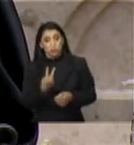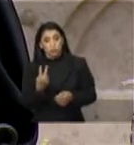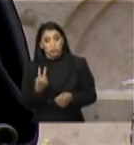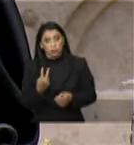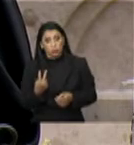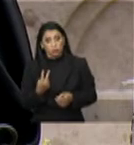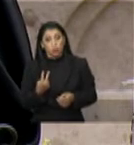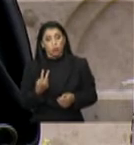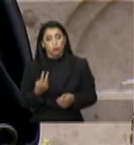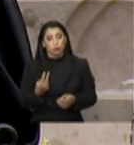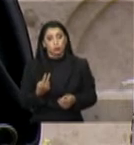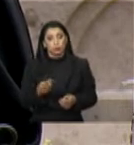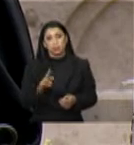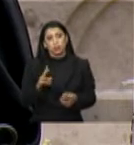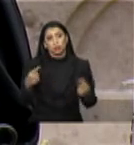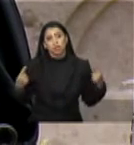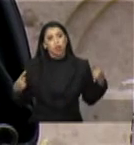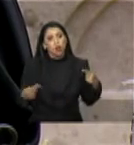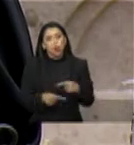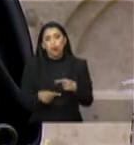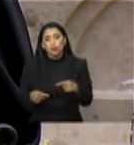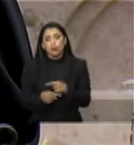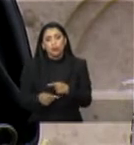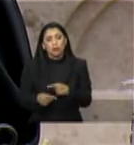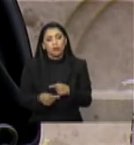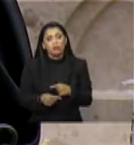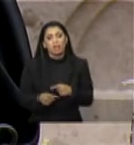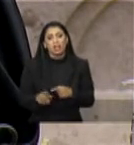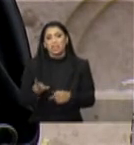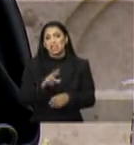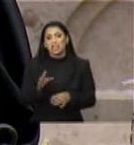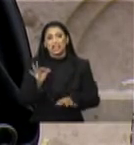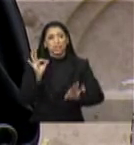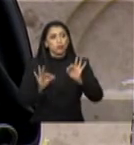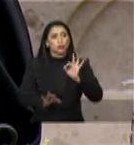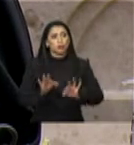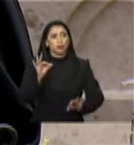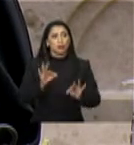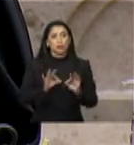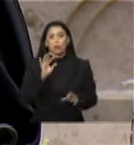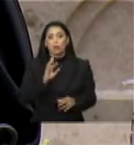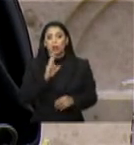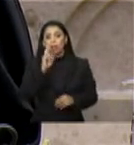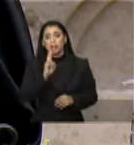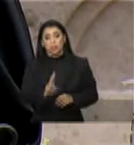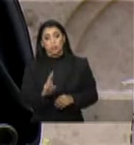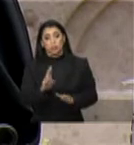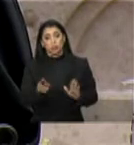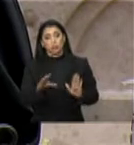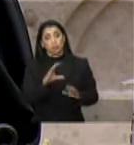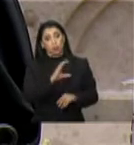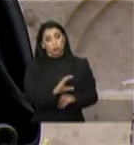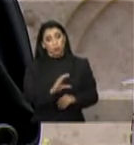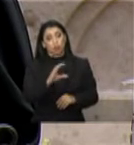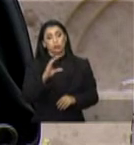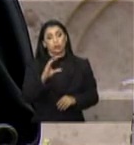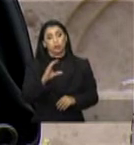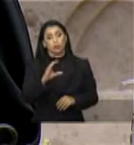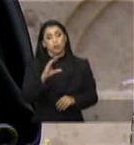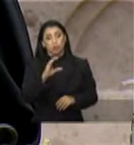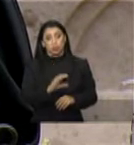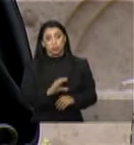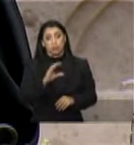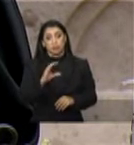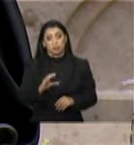que não tem a vida controversa nem pronunciamento judicial sobre o fato é o que disponha o código o